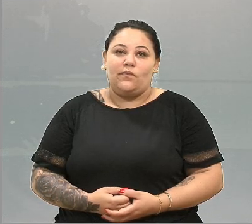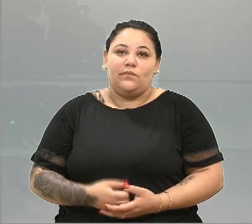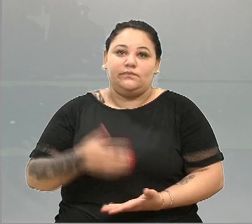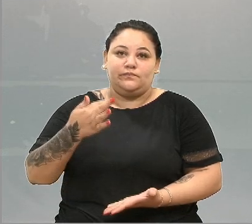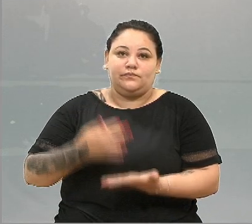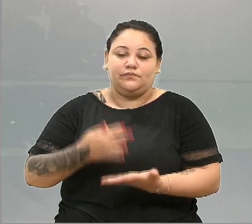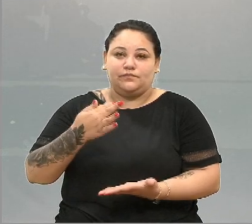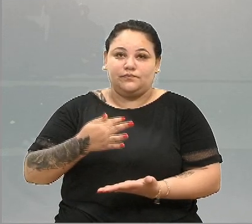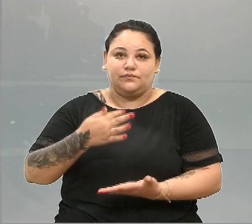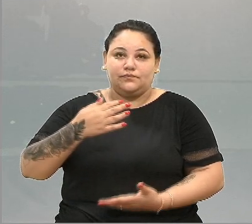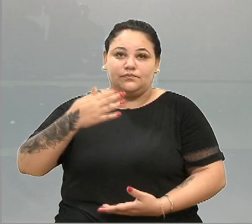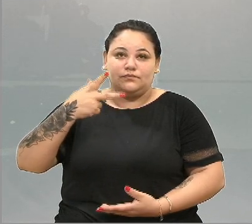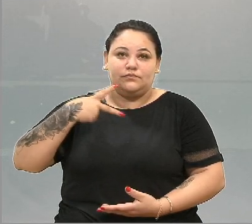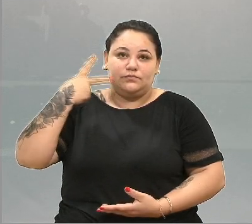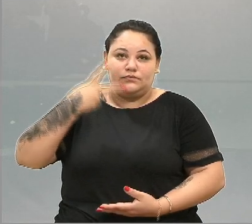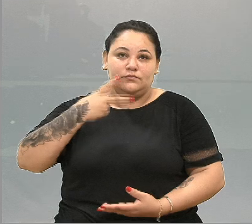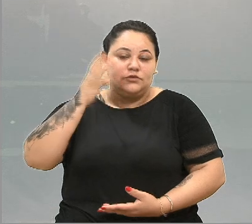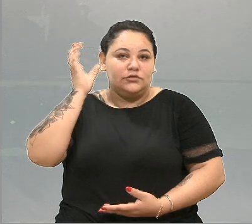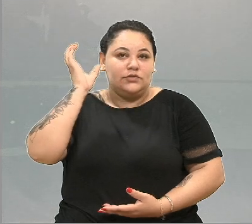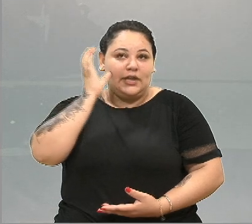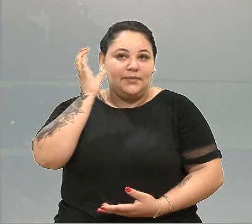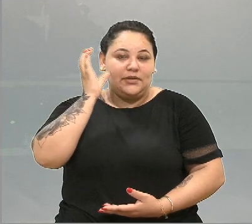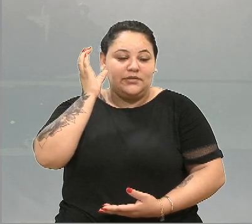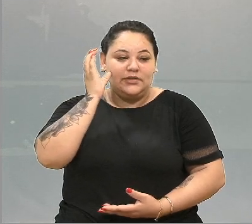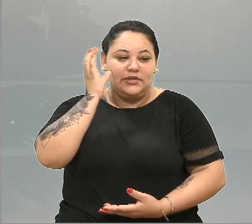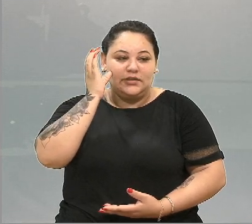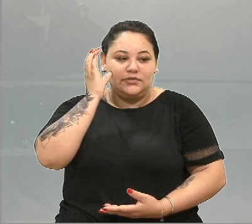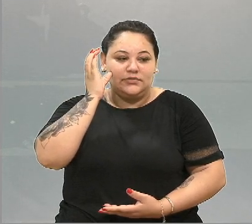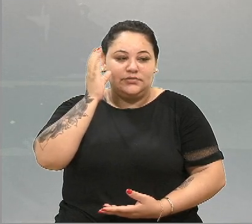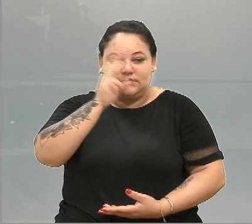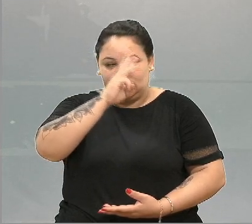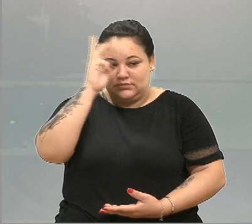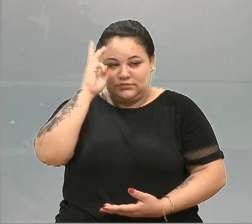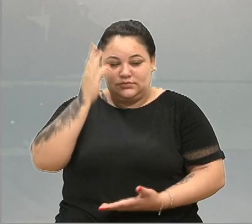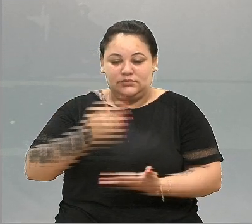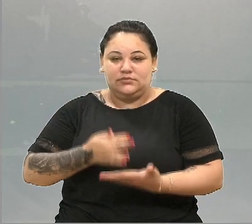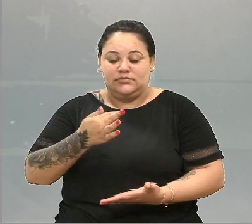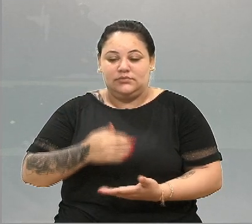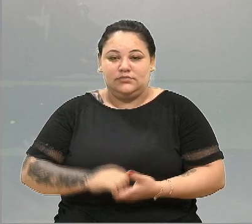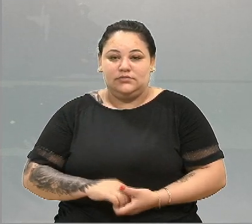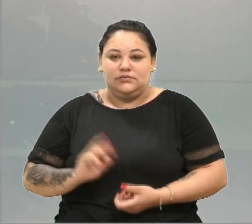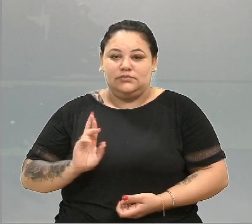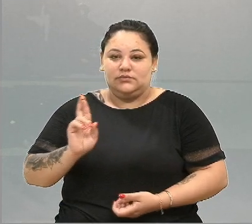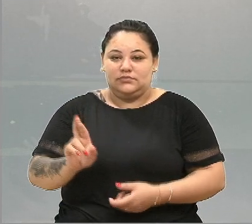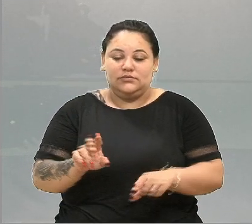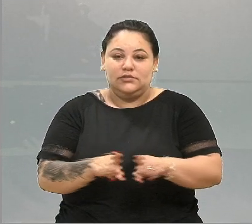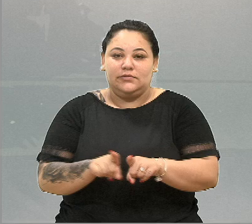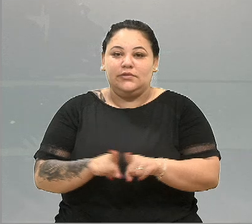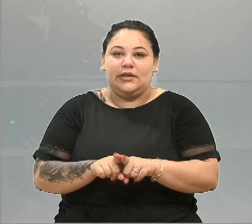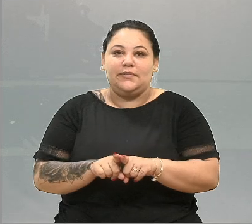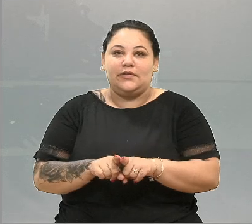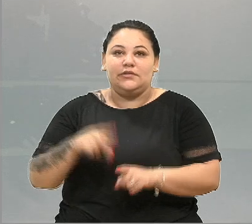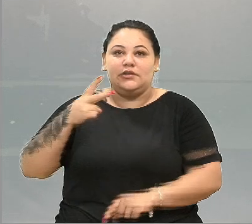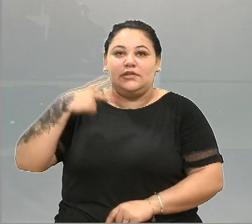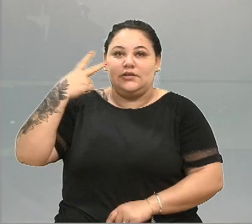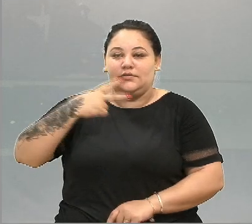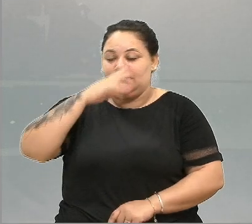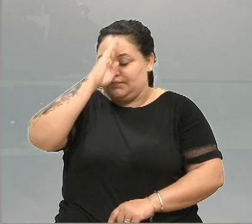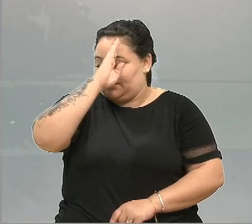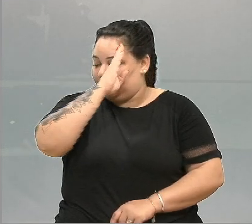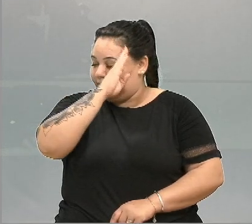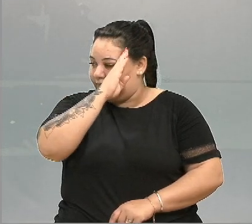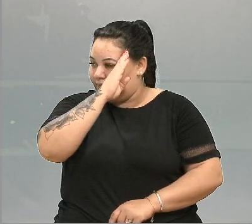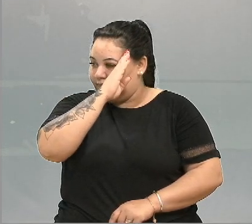ausência do vereador Cadore e do vereador Juliano Valim. Em representação, vereadores Adriano